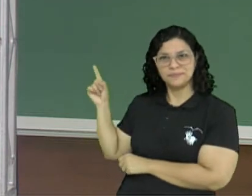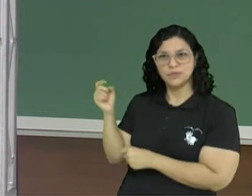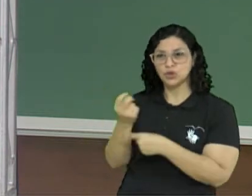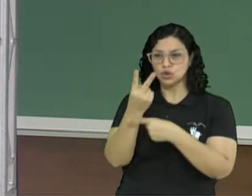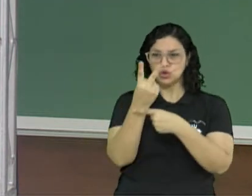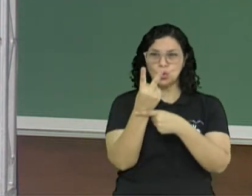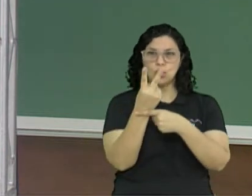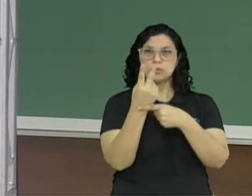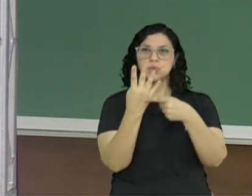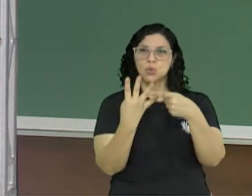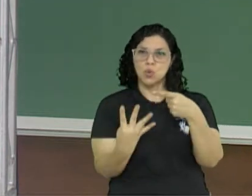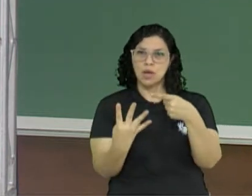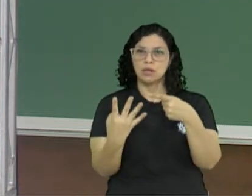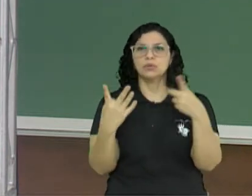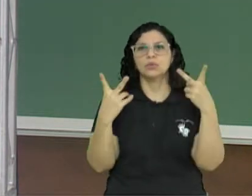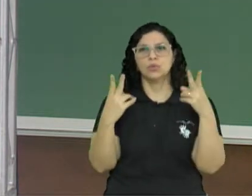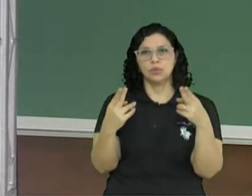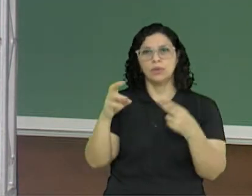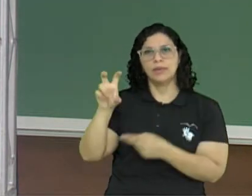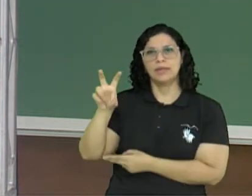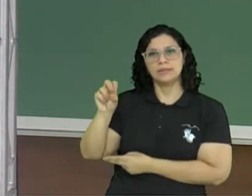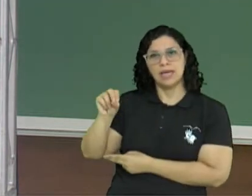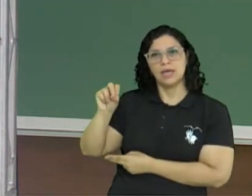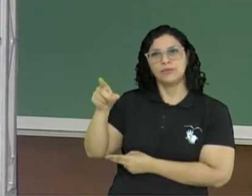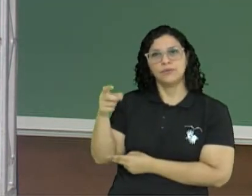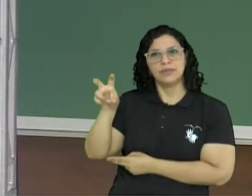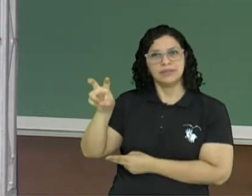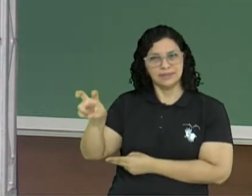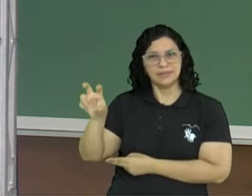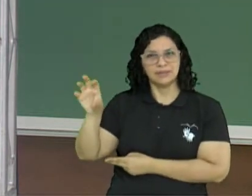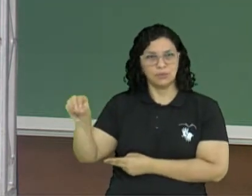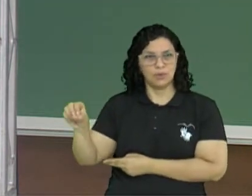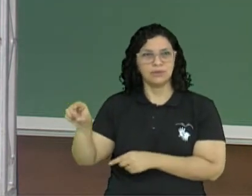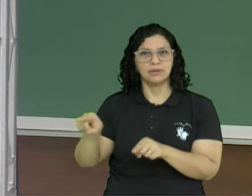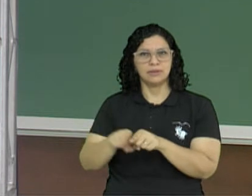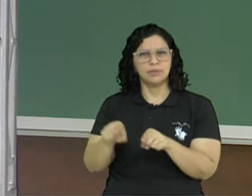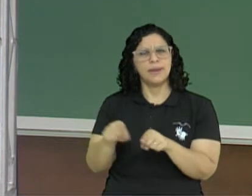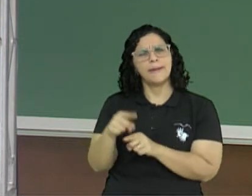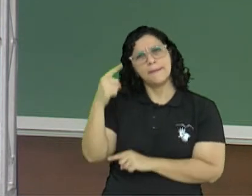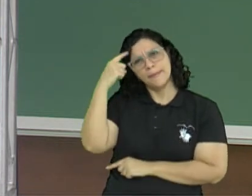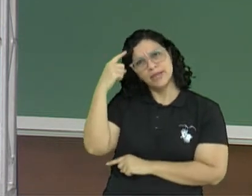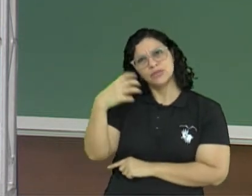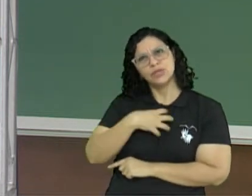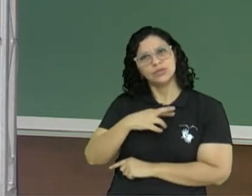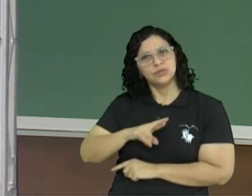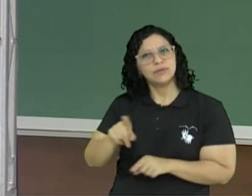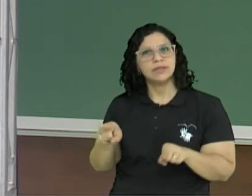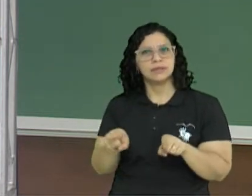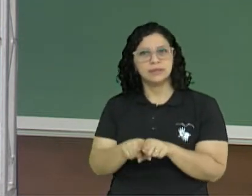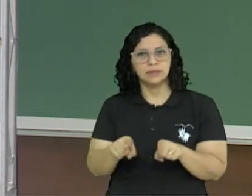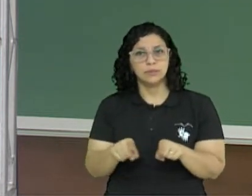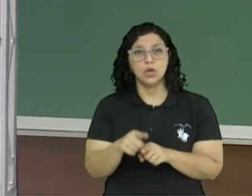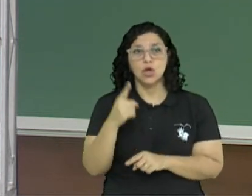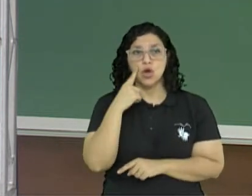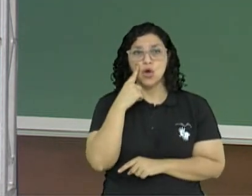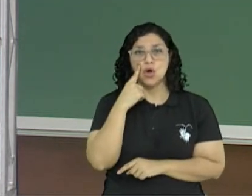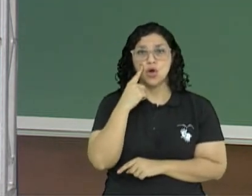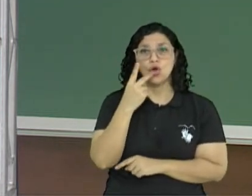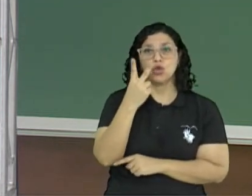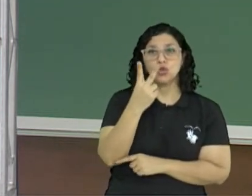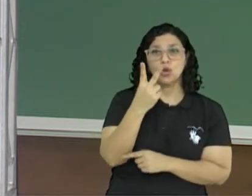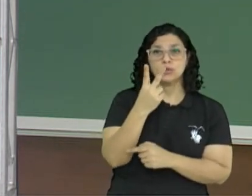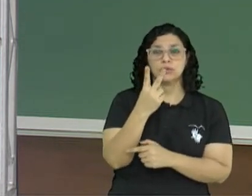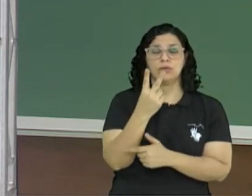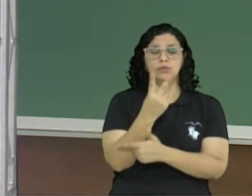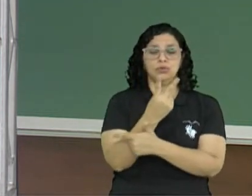Então, 2 dividido por 4 é a mesma coisa que 0,5. Ou eu poderia pensar de uma outra forma também. 2 não é metade